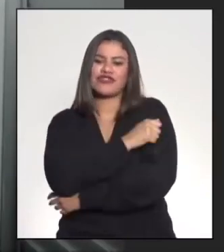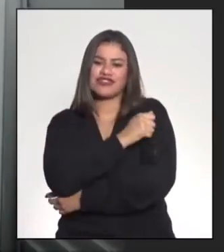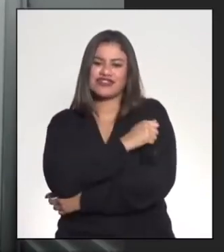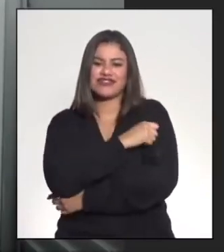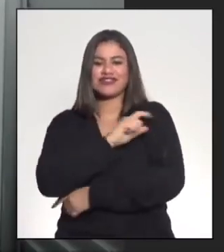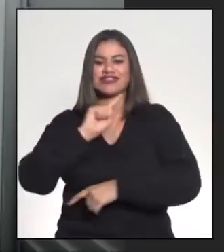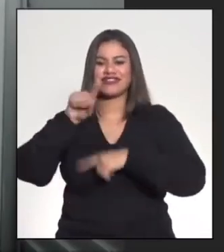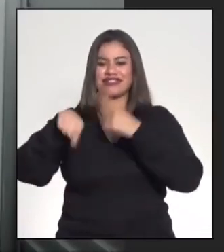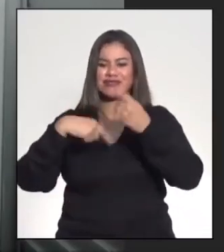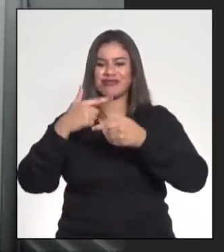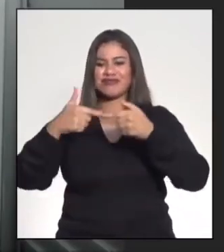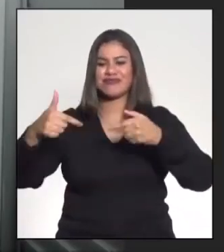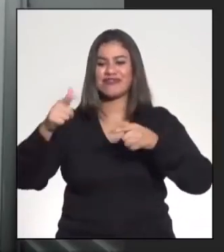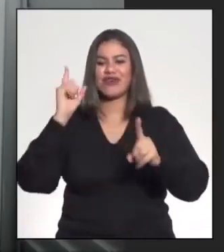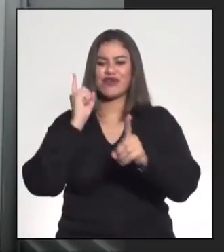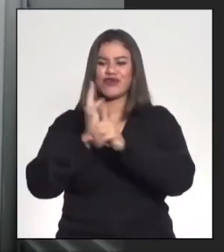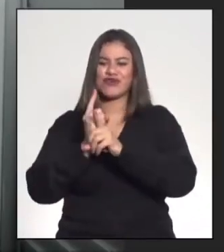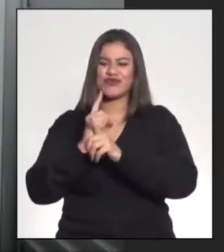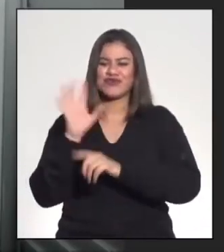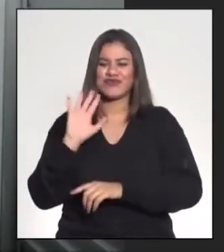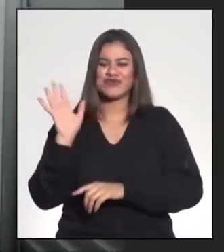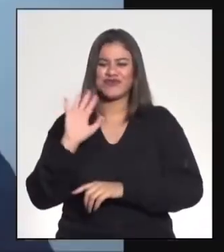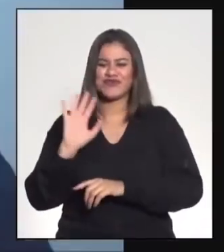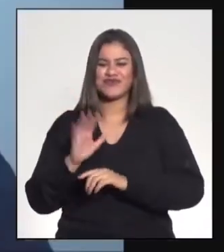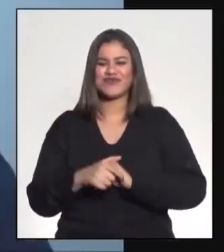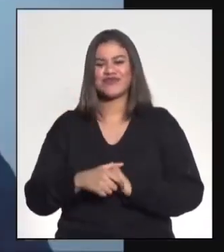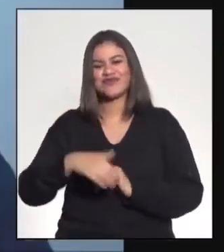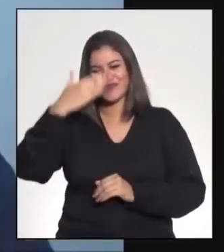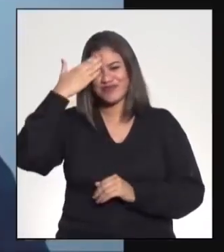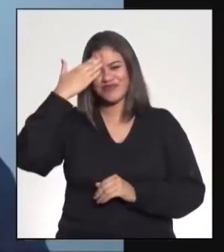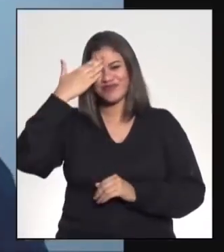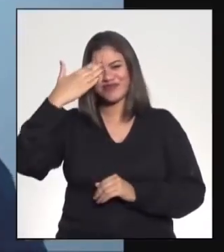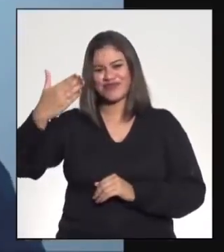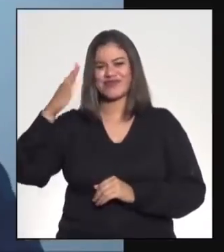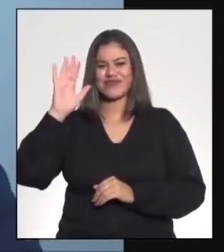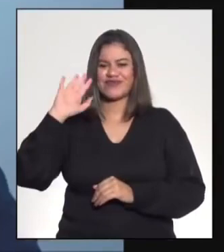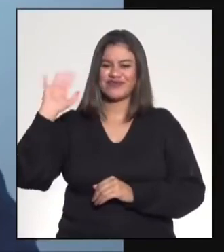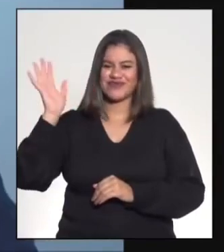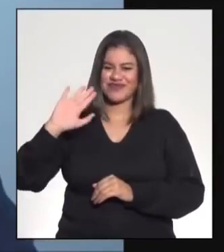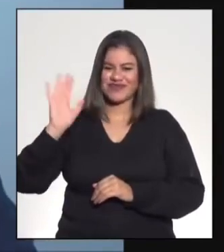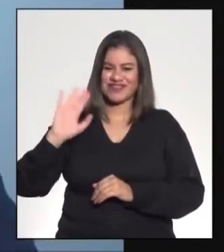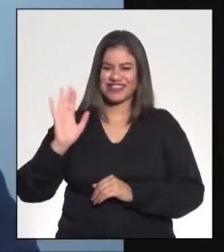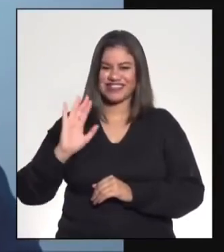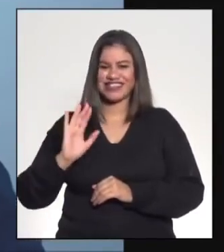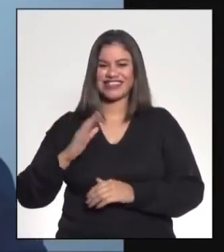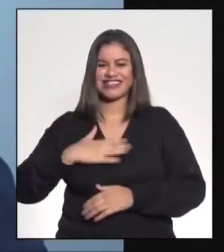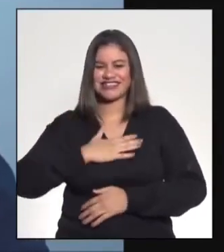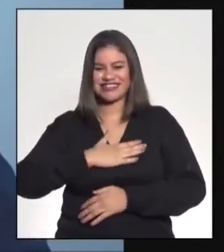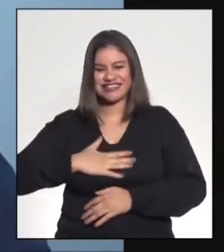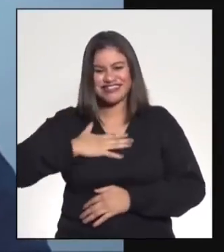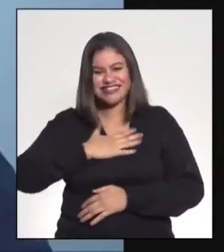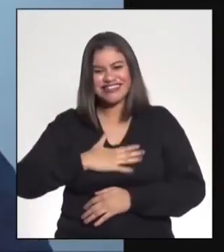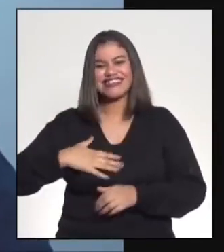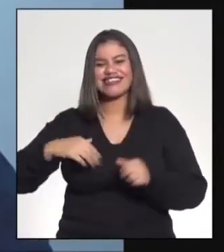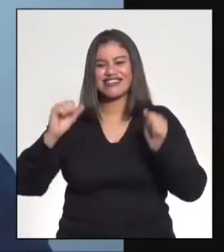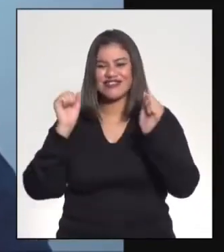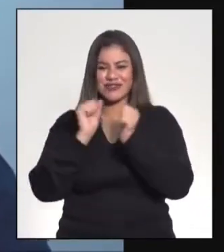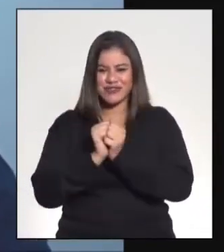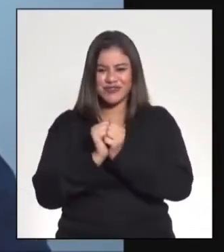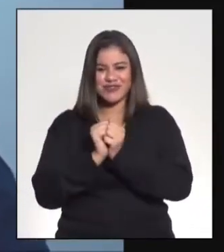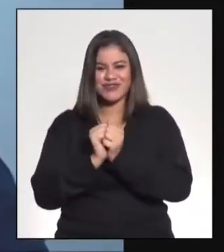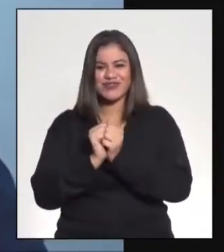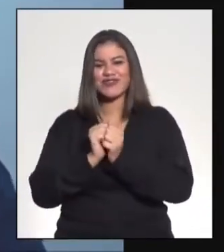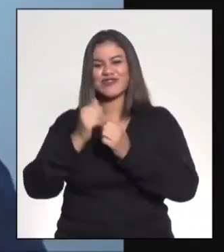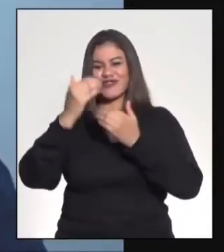a gente se vê na próxima semana. Obrigado mesmo, viu, Fê? Valeu, foi um prazer estar aqui com vocês. E